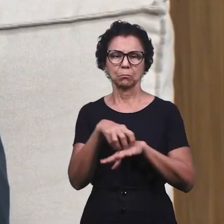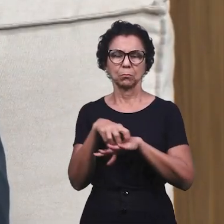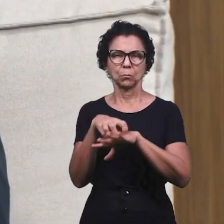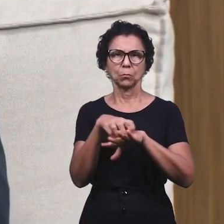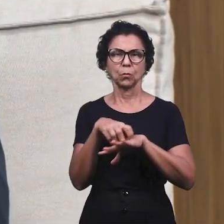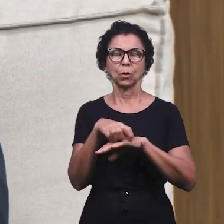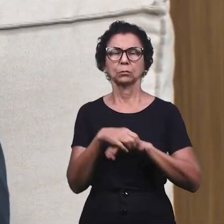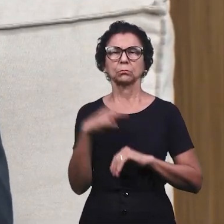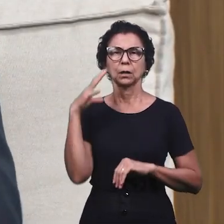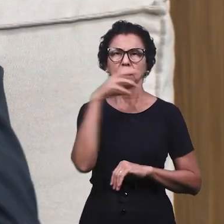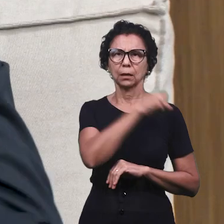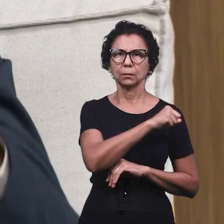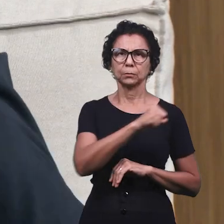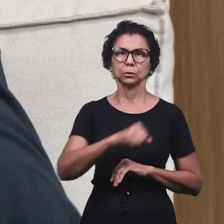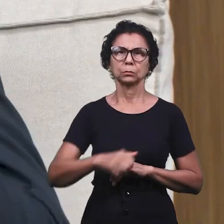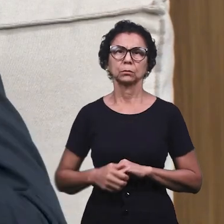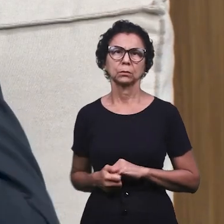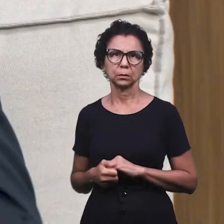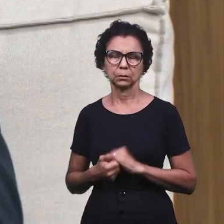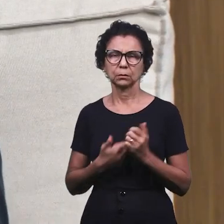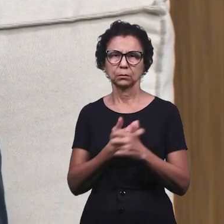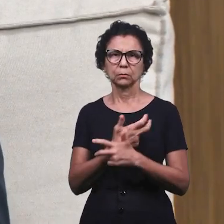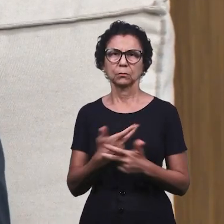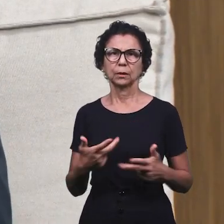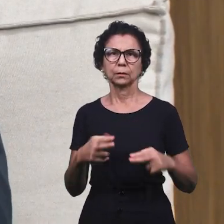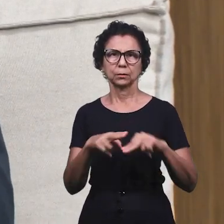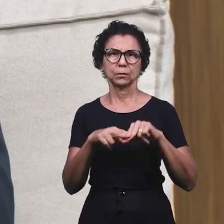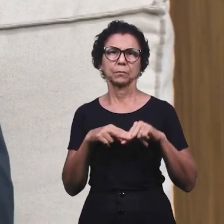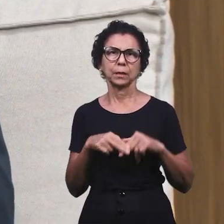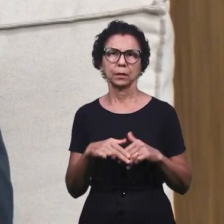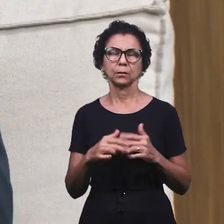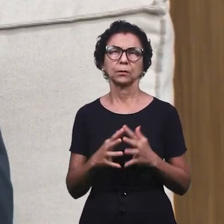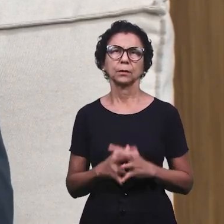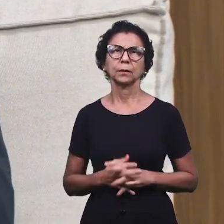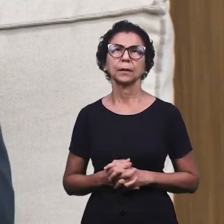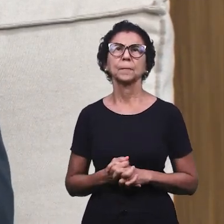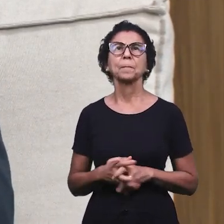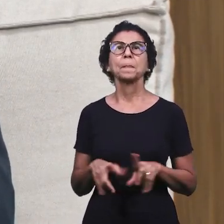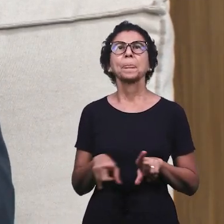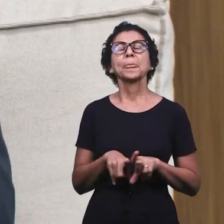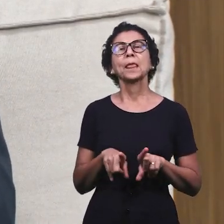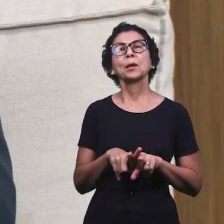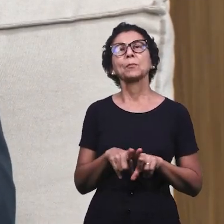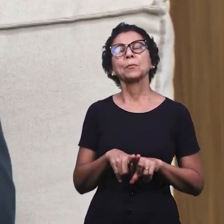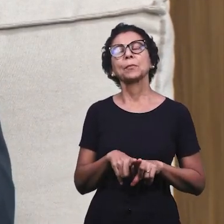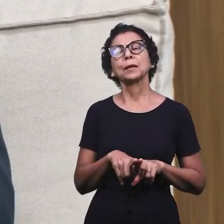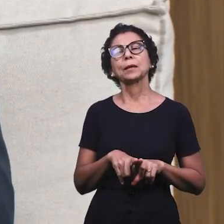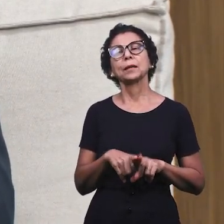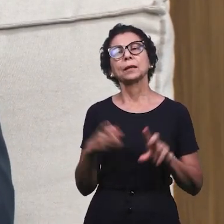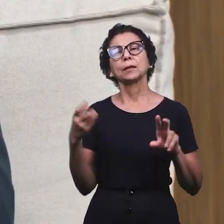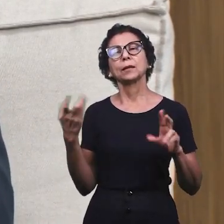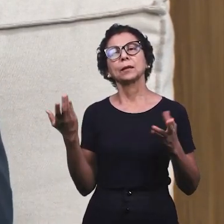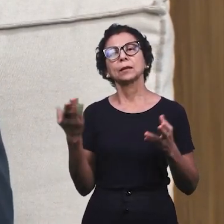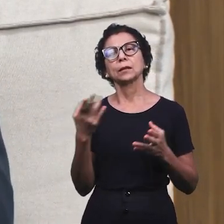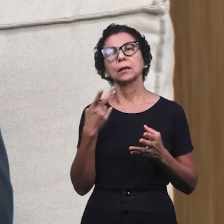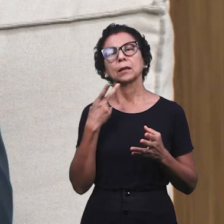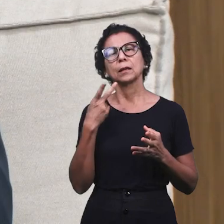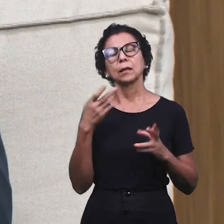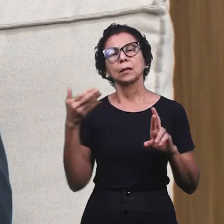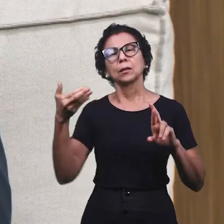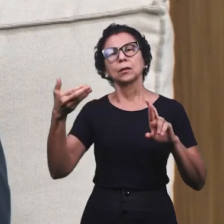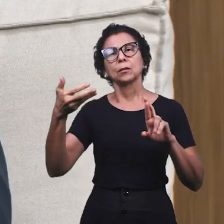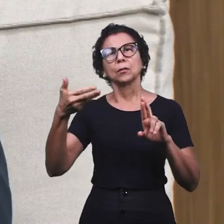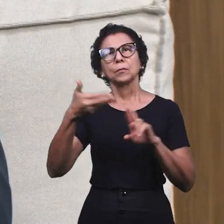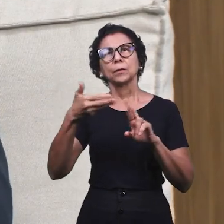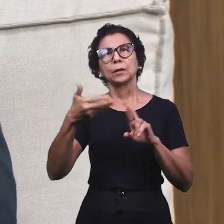cliente que cresceu e aí hoje quer importar, tem um grande problema, eu queria até salientar aqui,